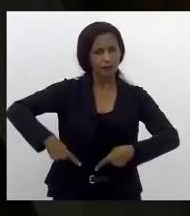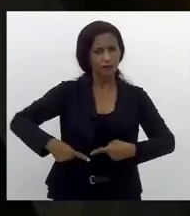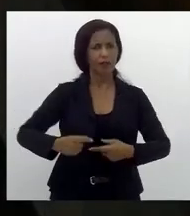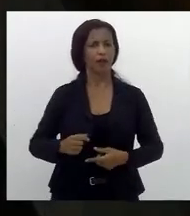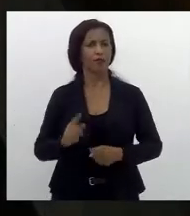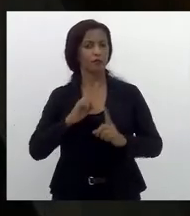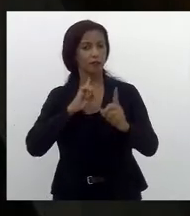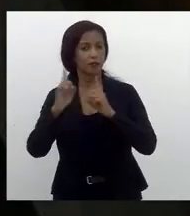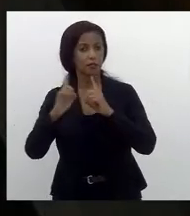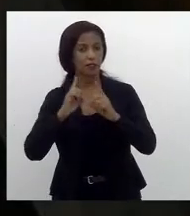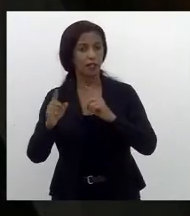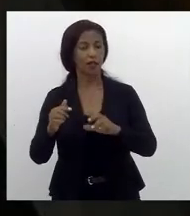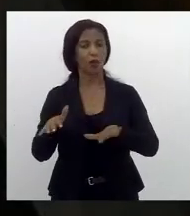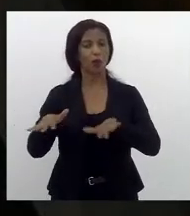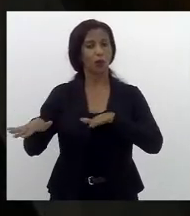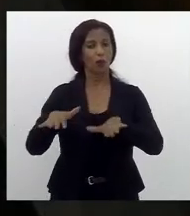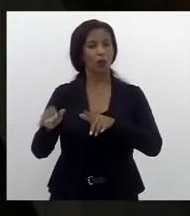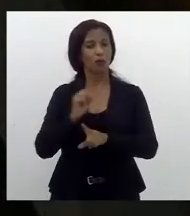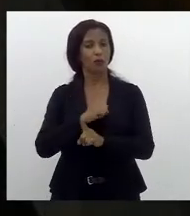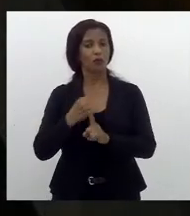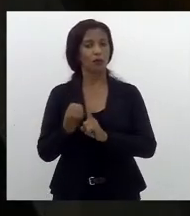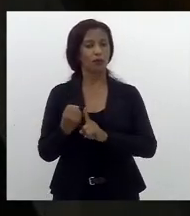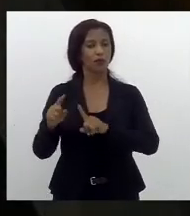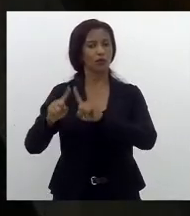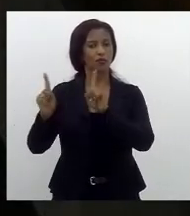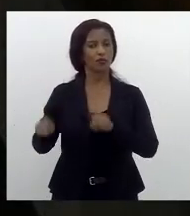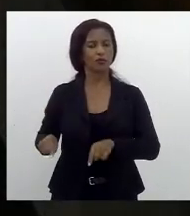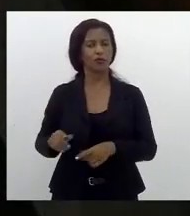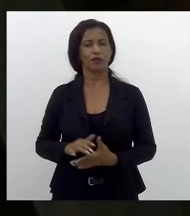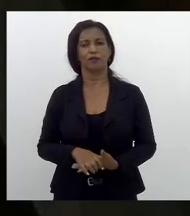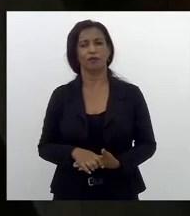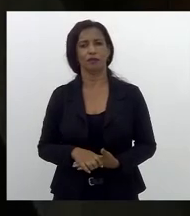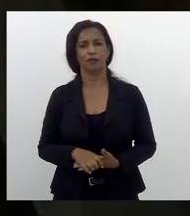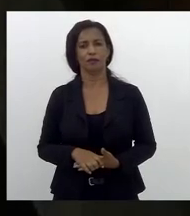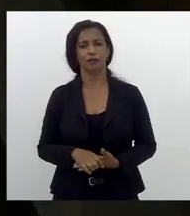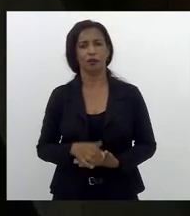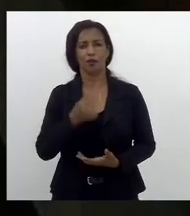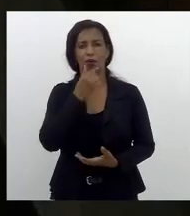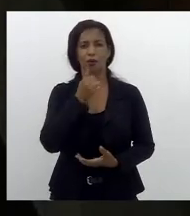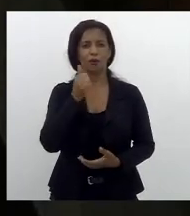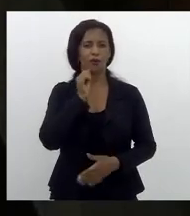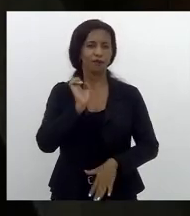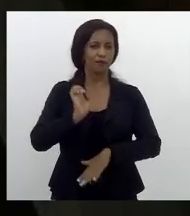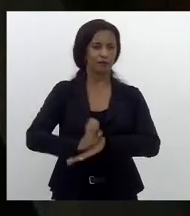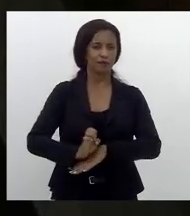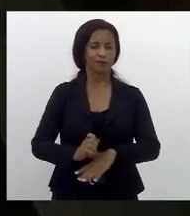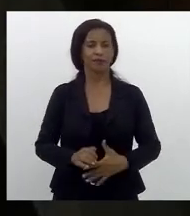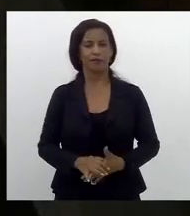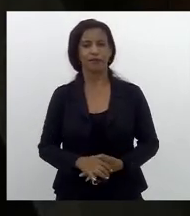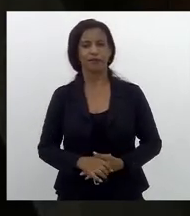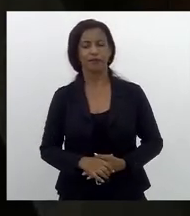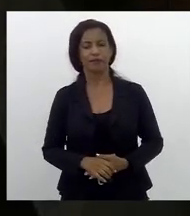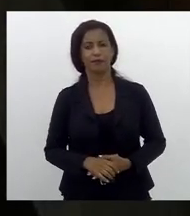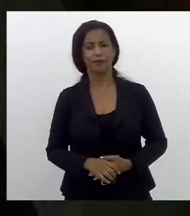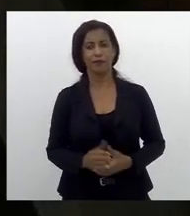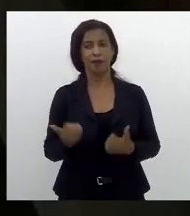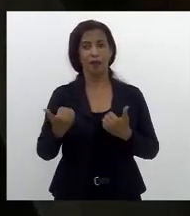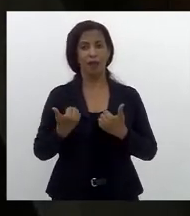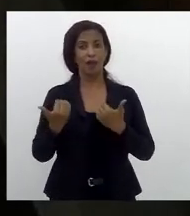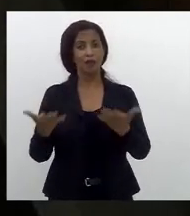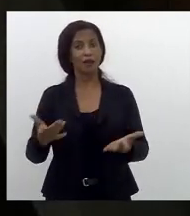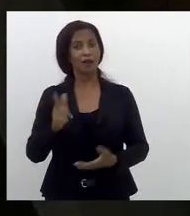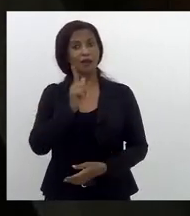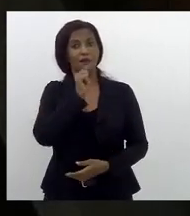em diálogo com os movimentos sociais de servidoras e servidores públicos estaduais. A entrega da